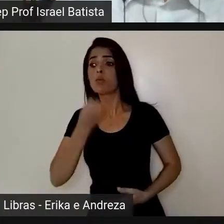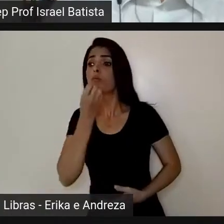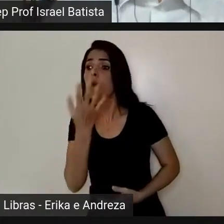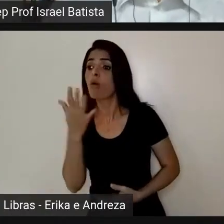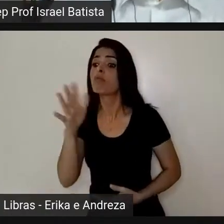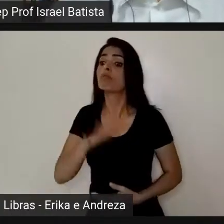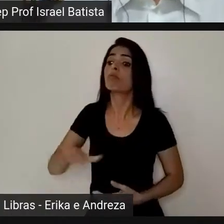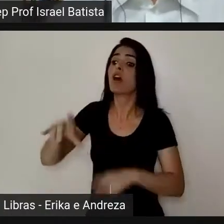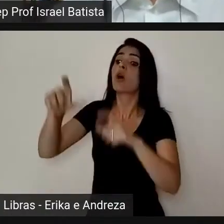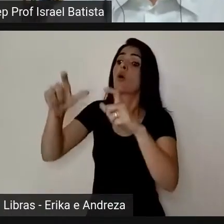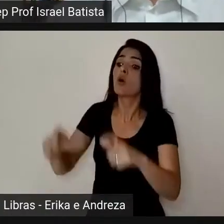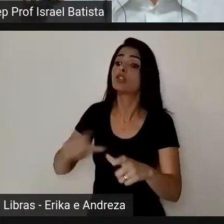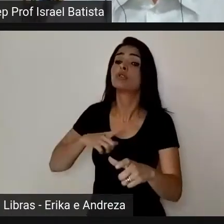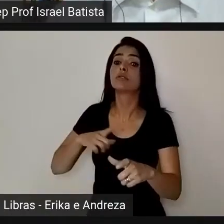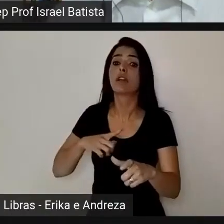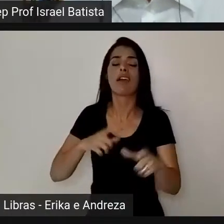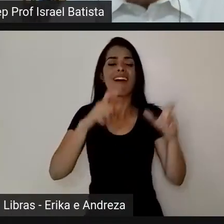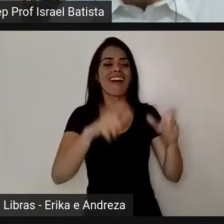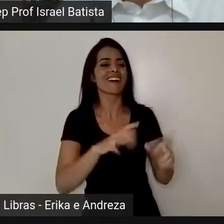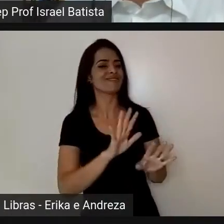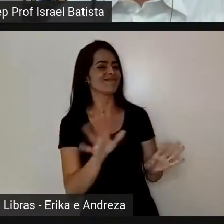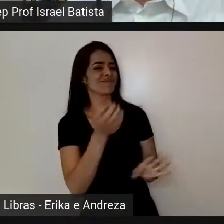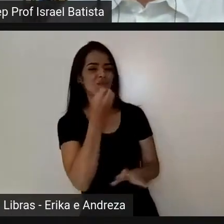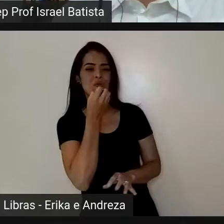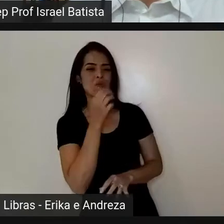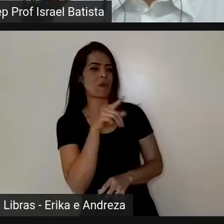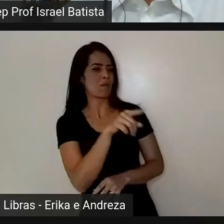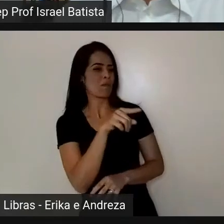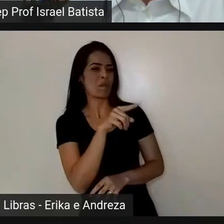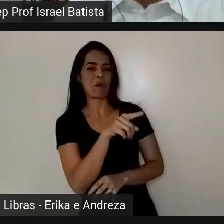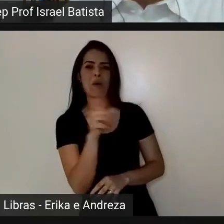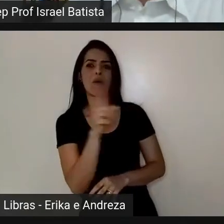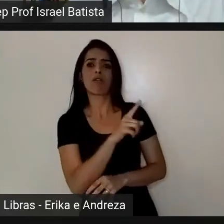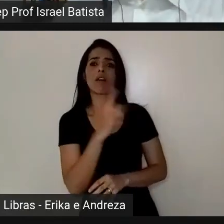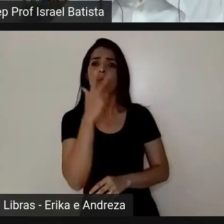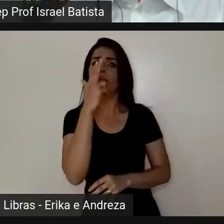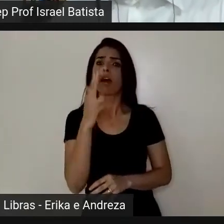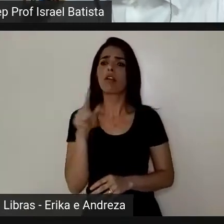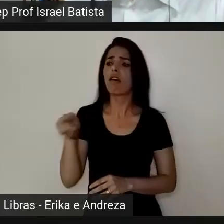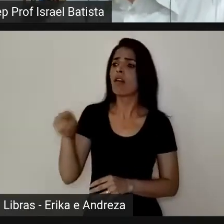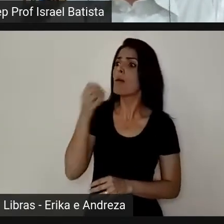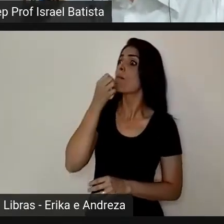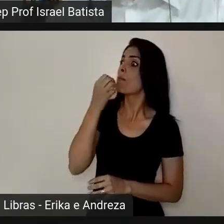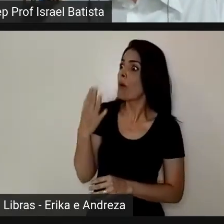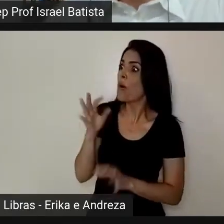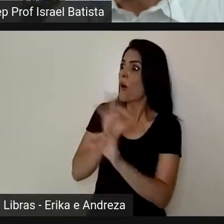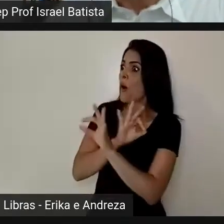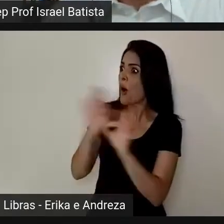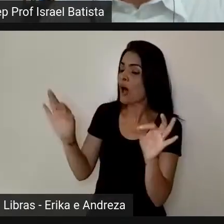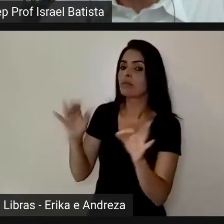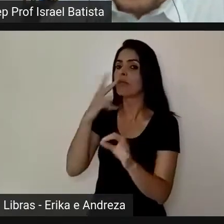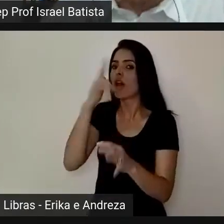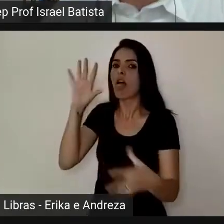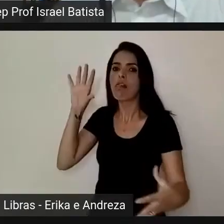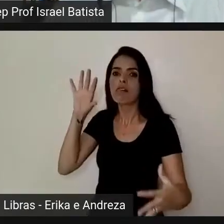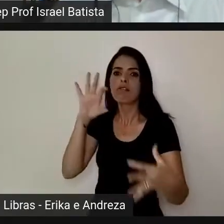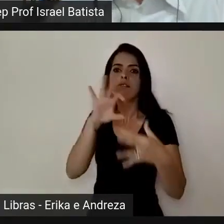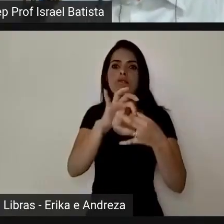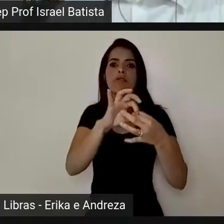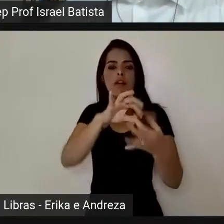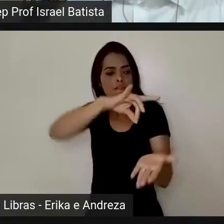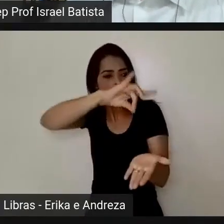não temos, a gente percebe que a boa prestação de serviço público está associada a um vínculo